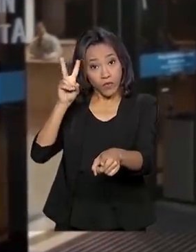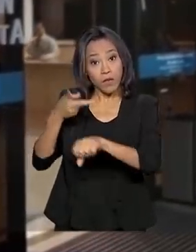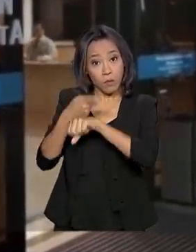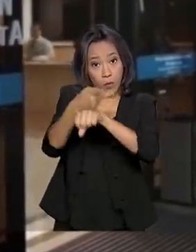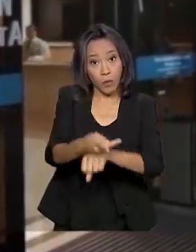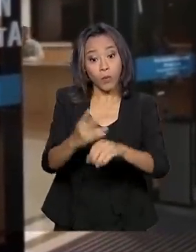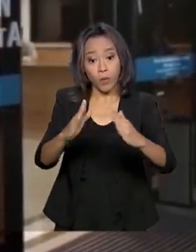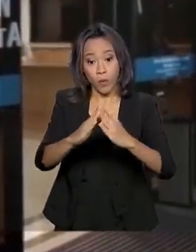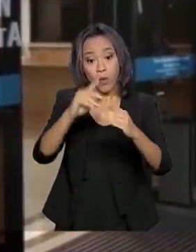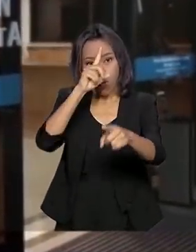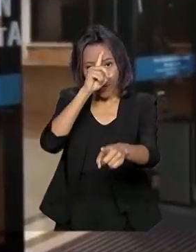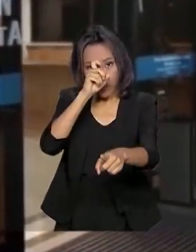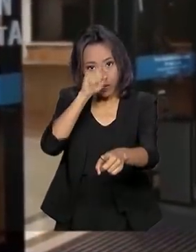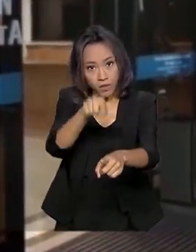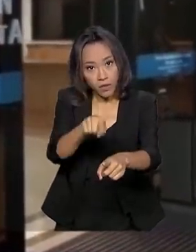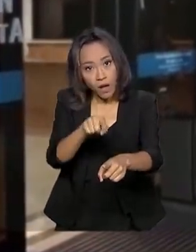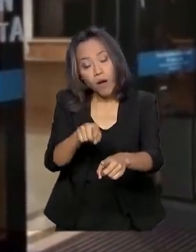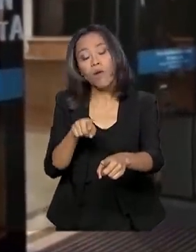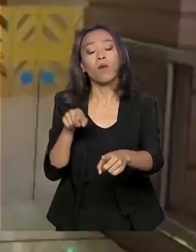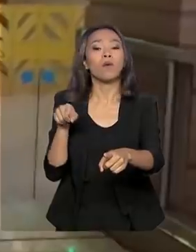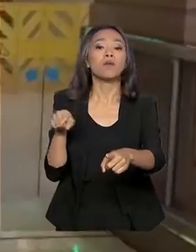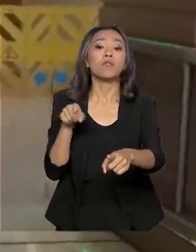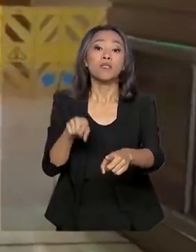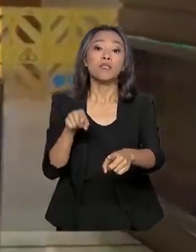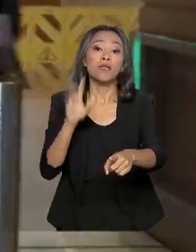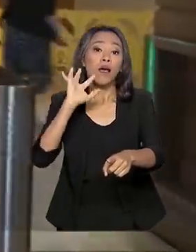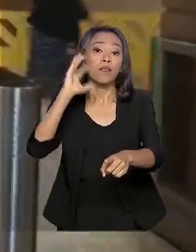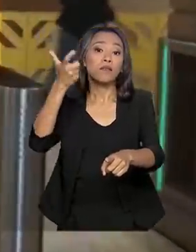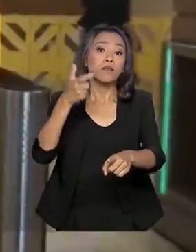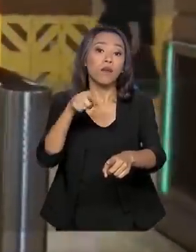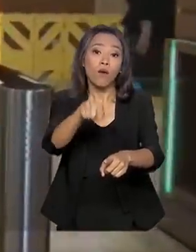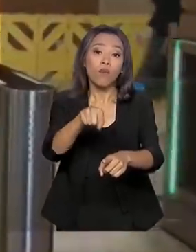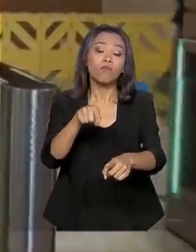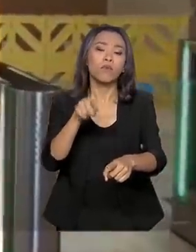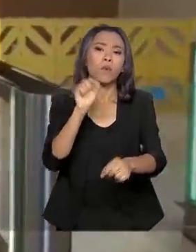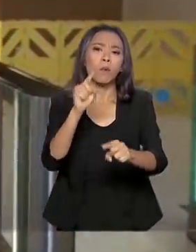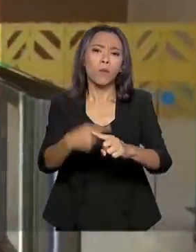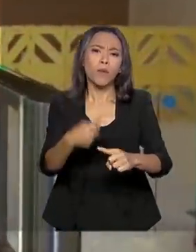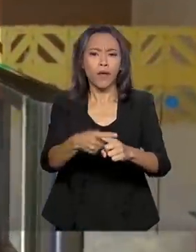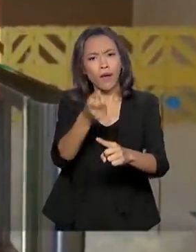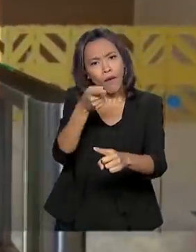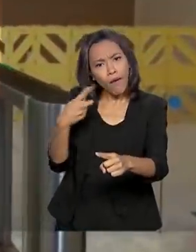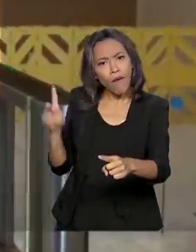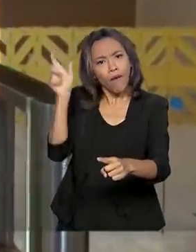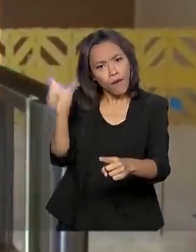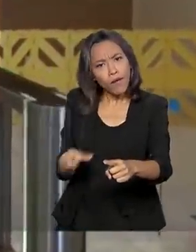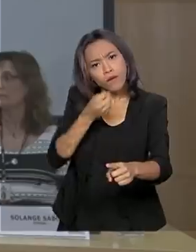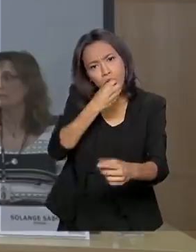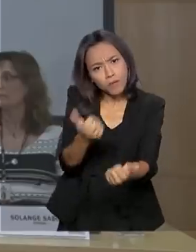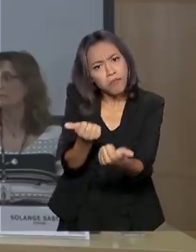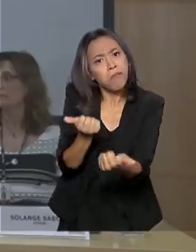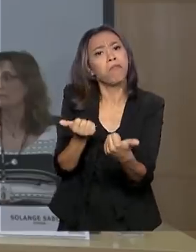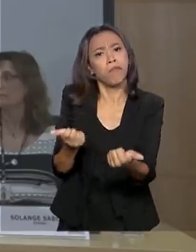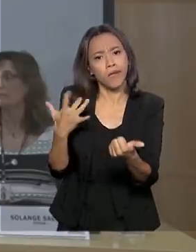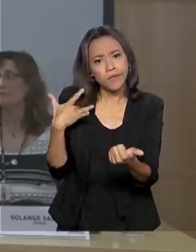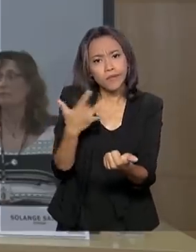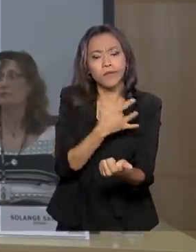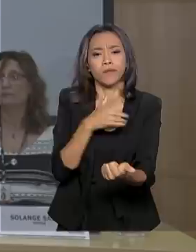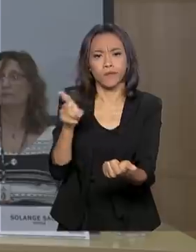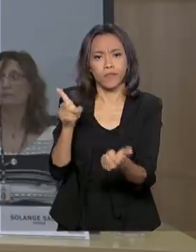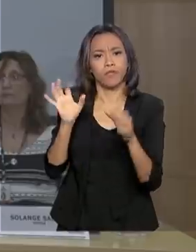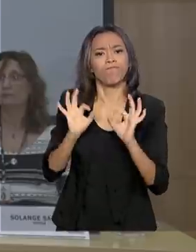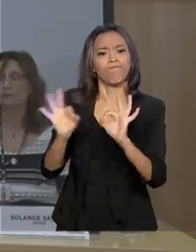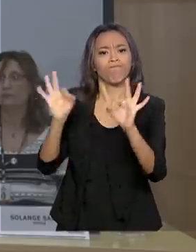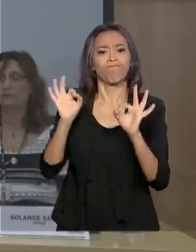tratamento em casa pelos próximos 14 dias. A decisão foi tomada porque o estado de saúde dele é bom. Com a confirmação do caso,